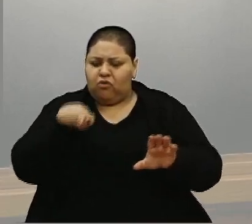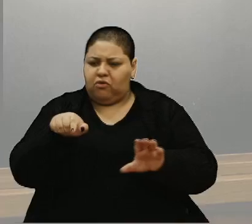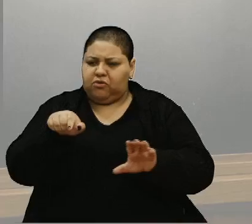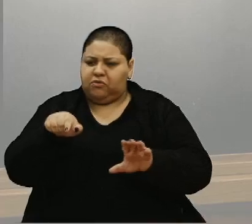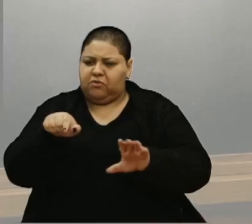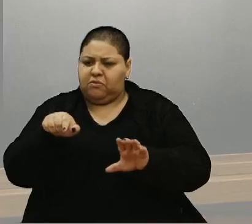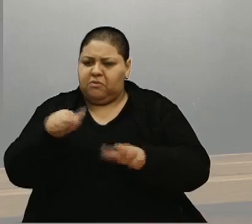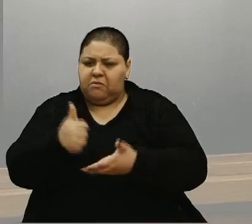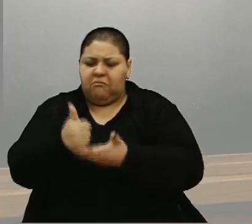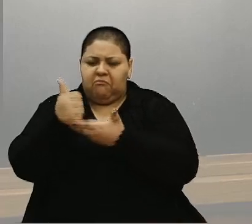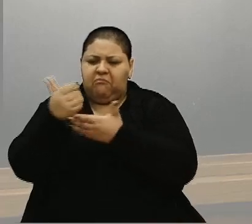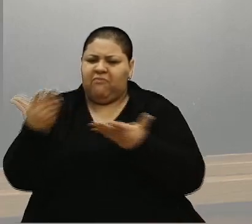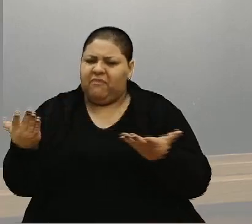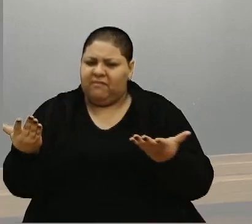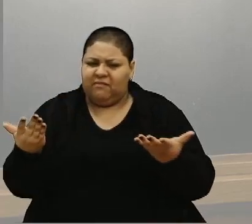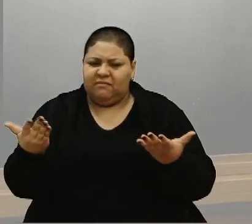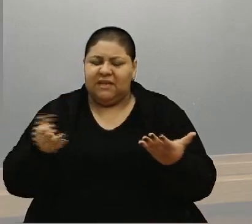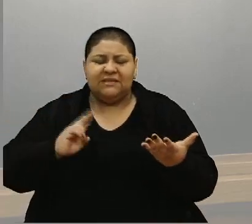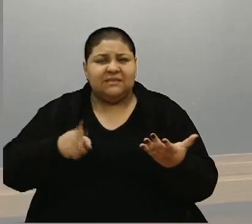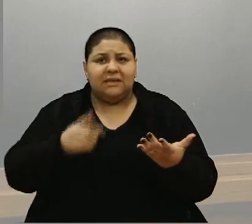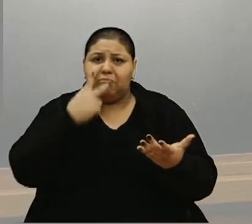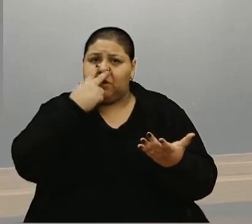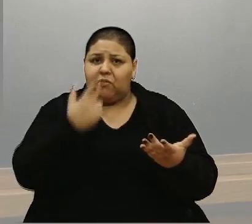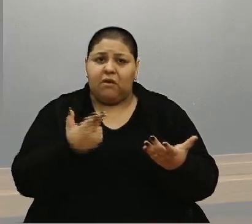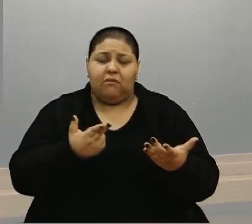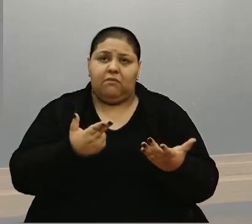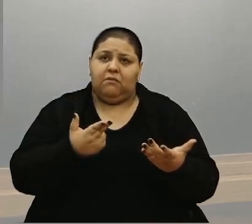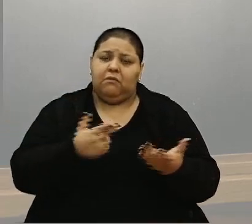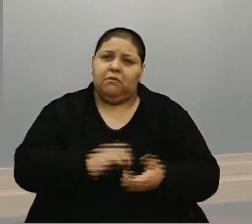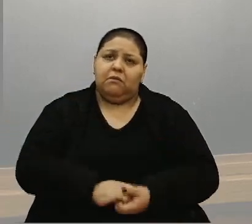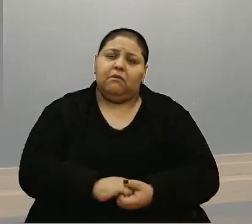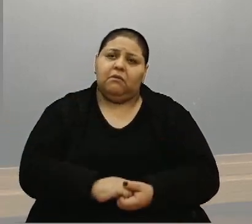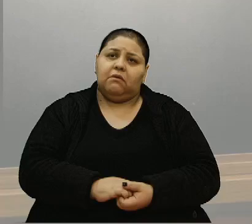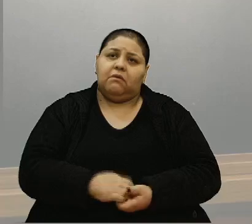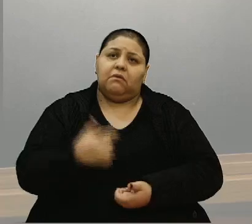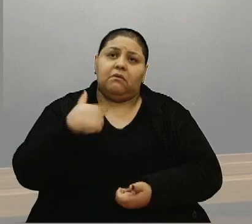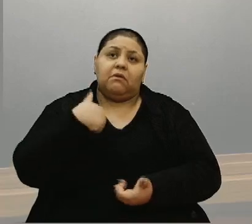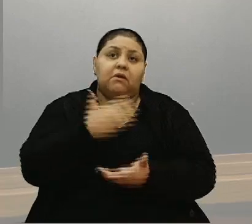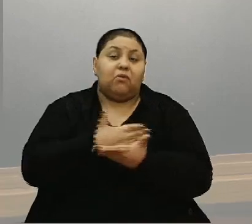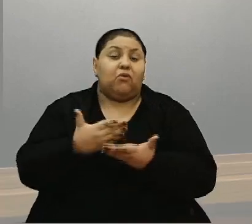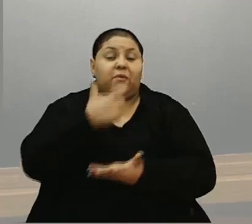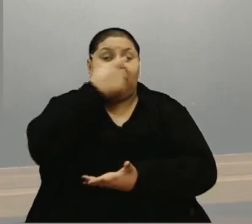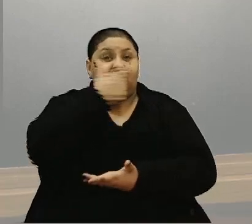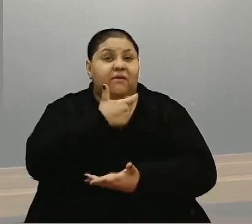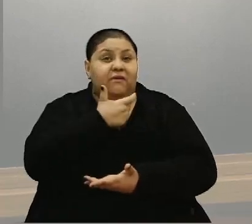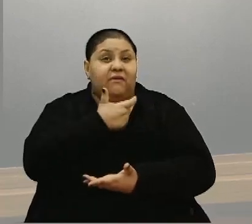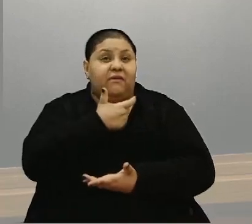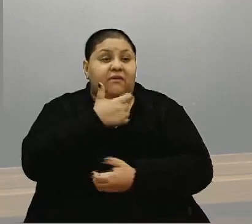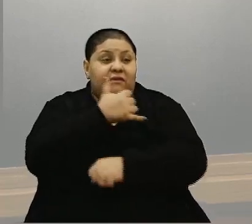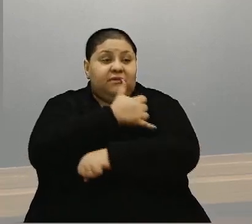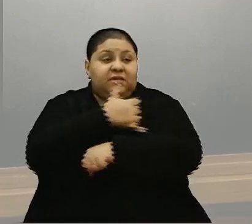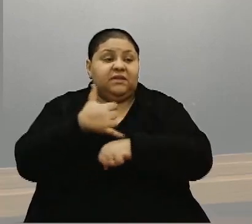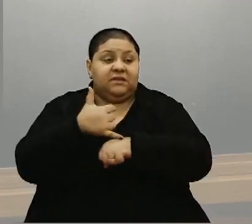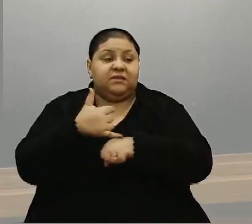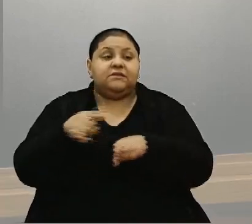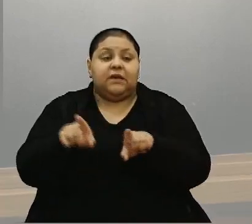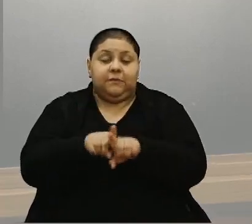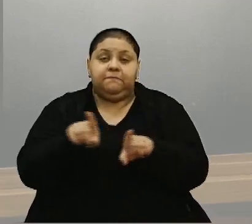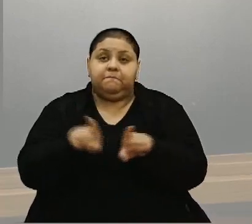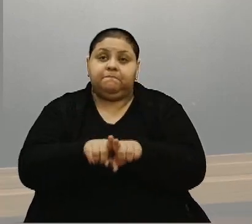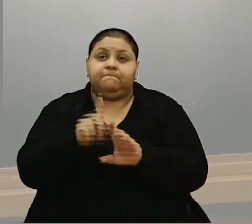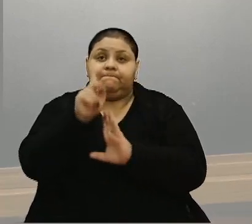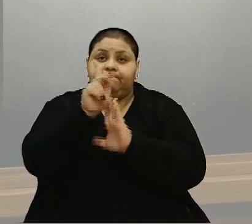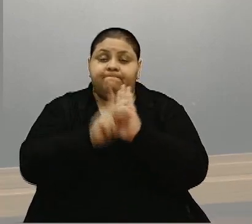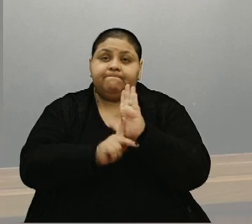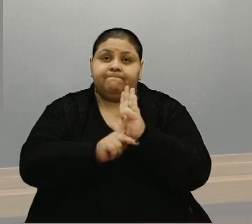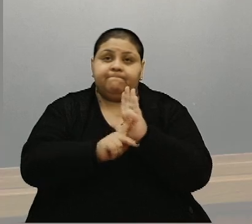tu usa um, é sempre assim, né? Então, eu estou começando a achar, a gente já passou aqui na casa um projeto que